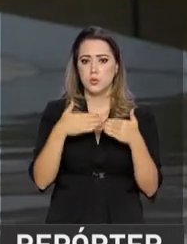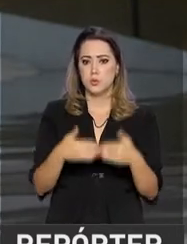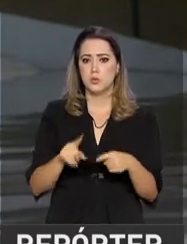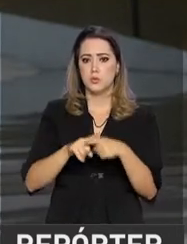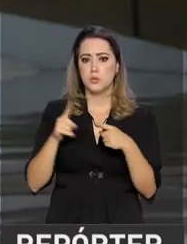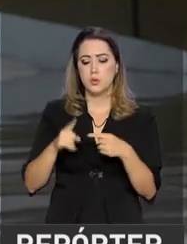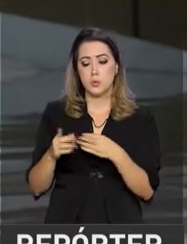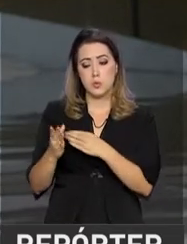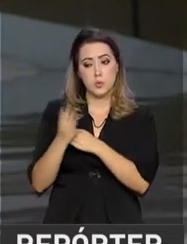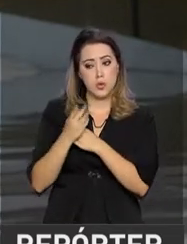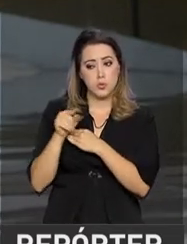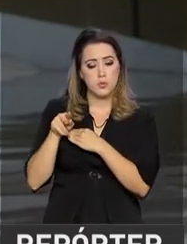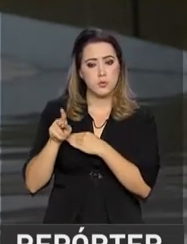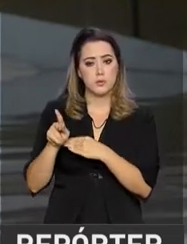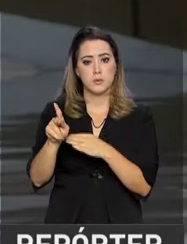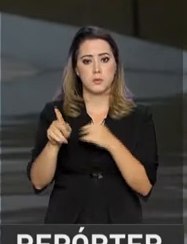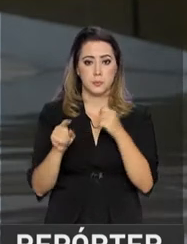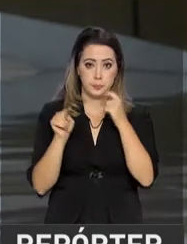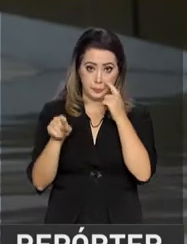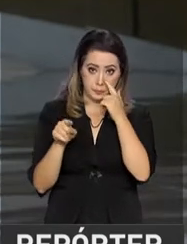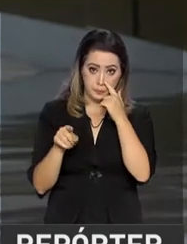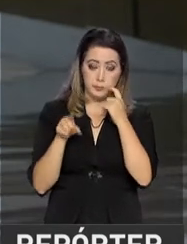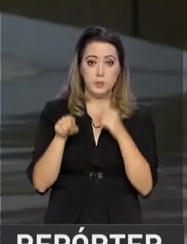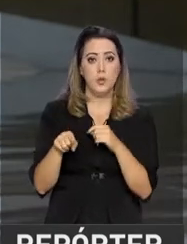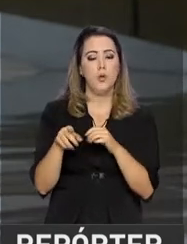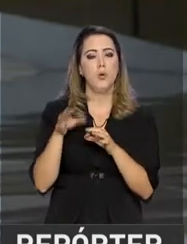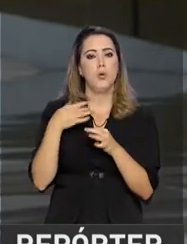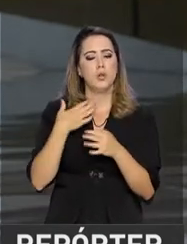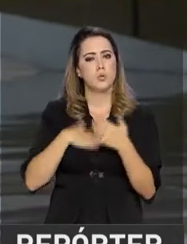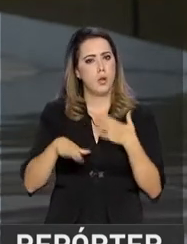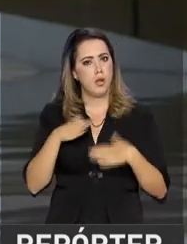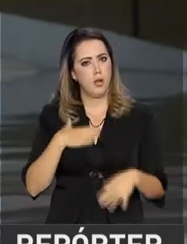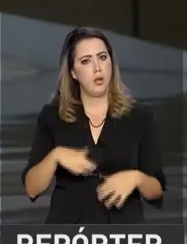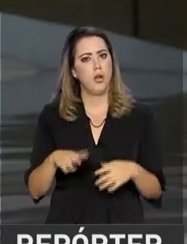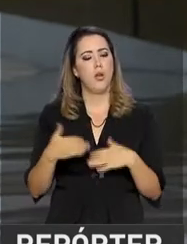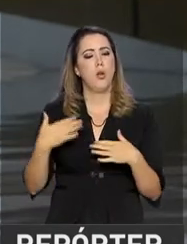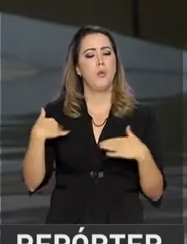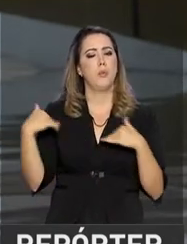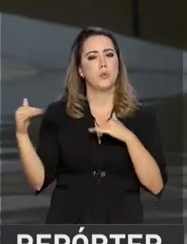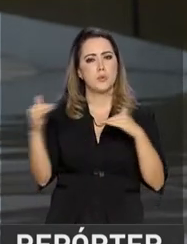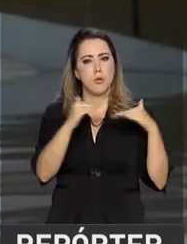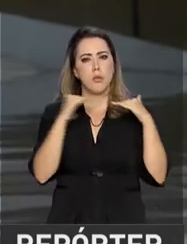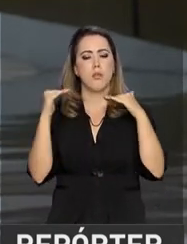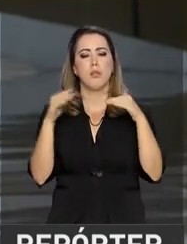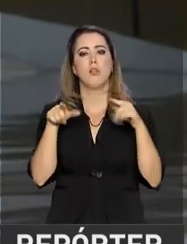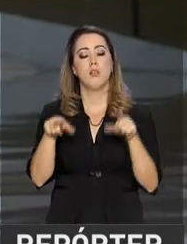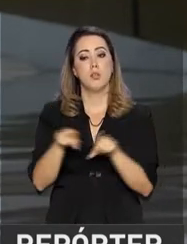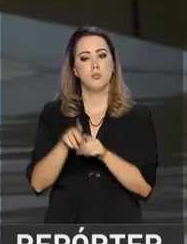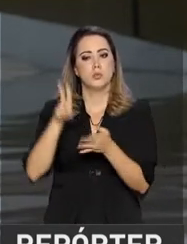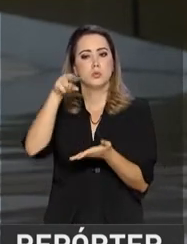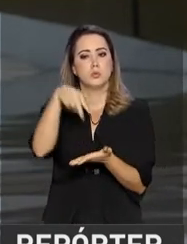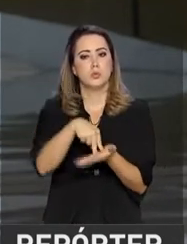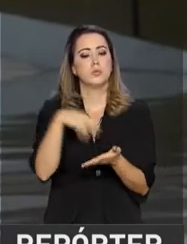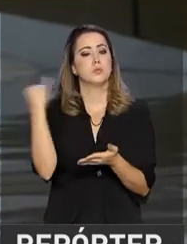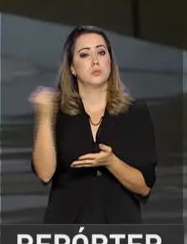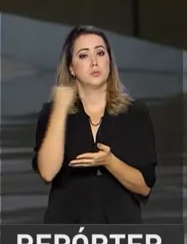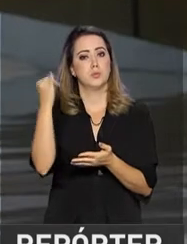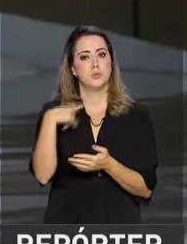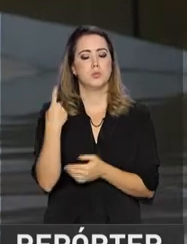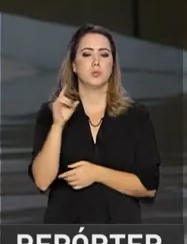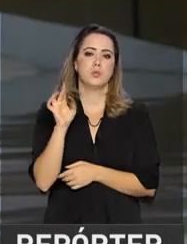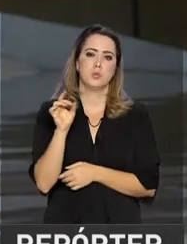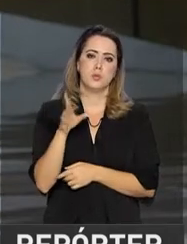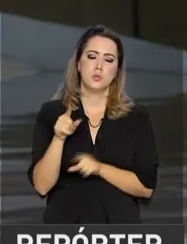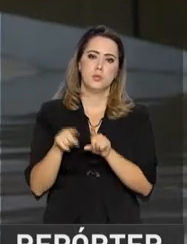apoio permanente. A sua ponderação, o seu equilíbrio e sua firmeza foram fundamentais para que não